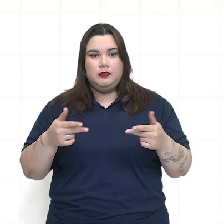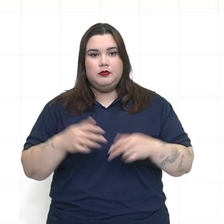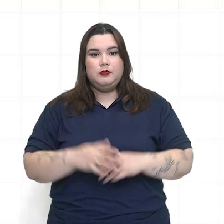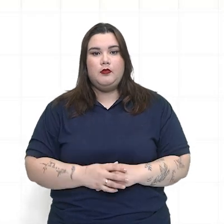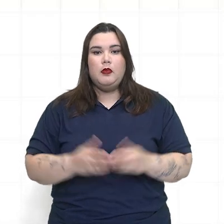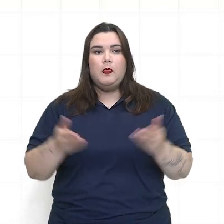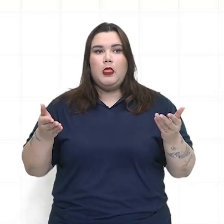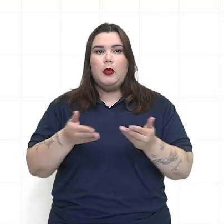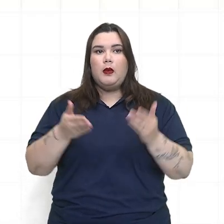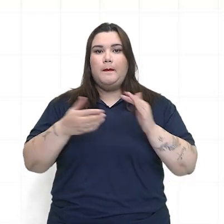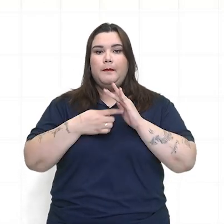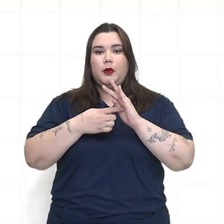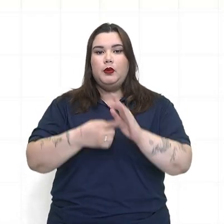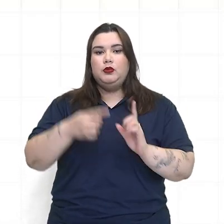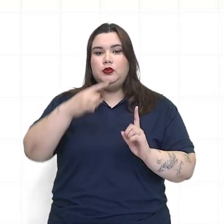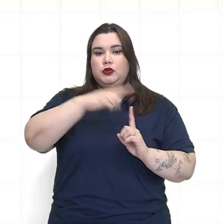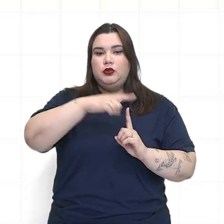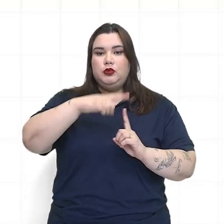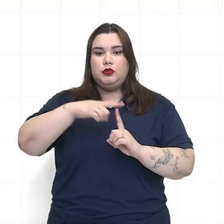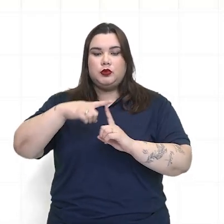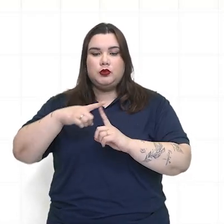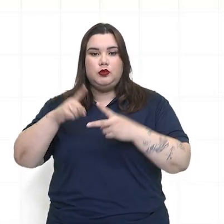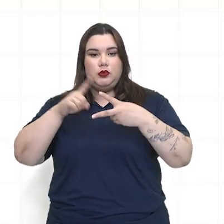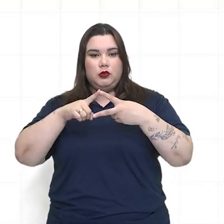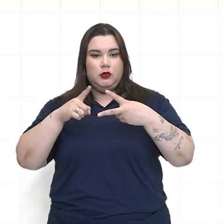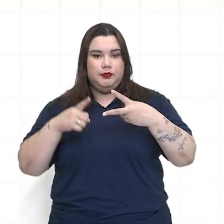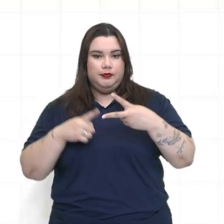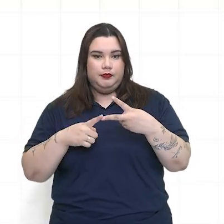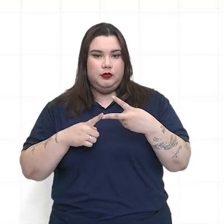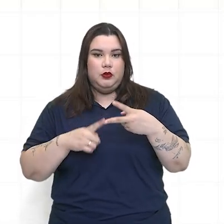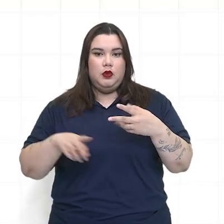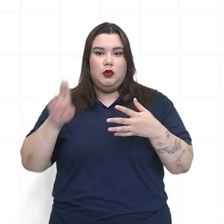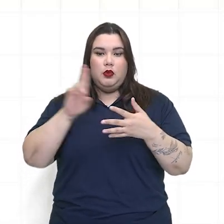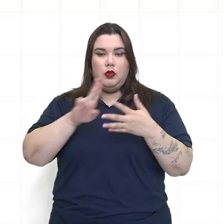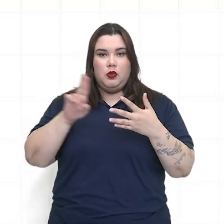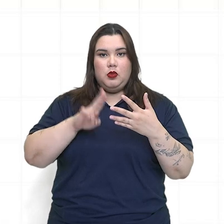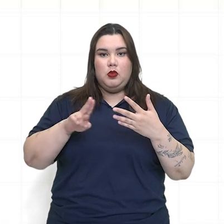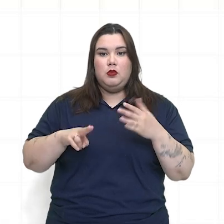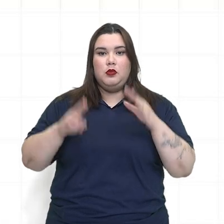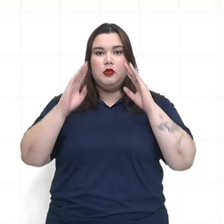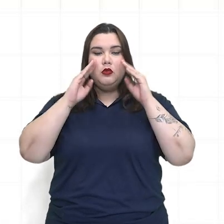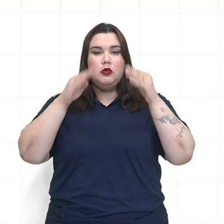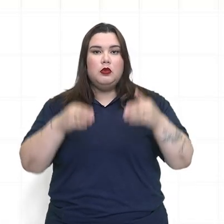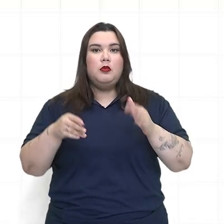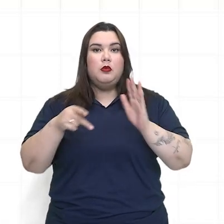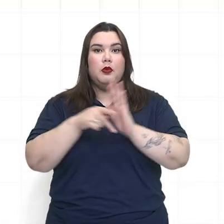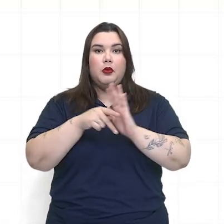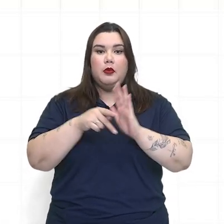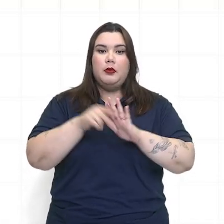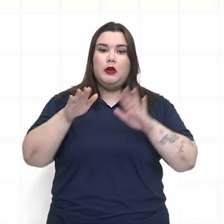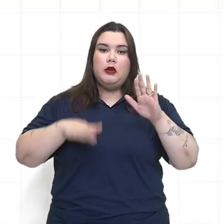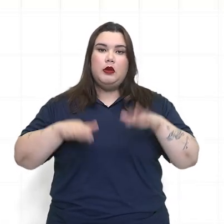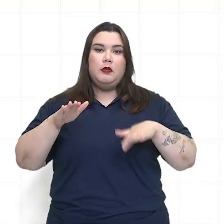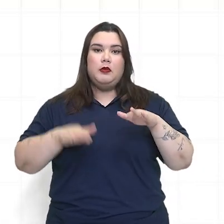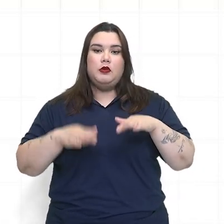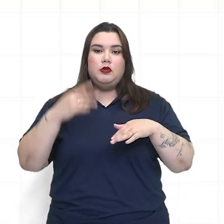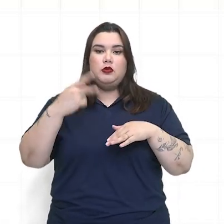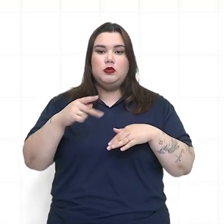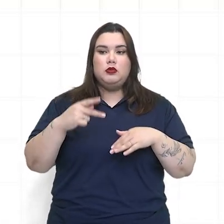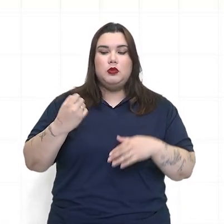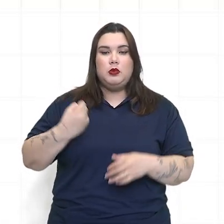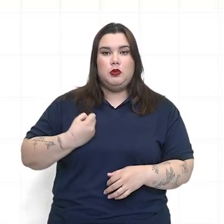os tipos de ângulos. Nós temos os ângulos que recebem nomes especiais dependendo da sua